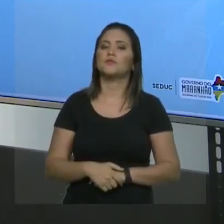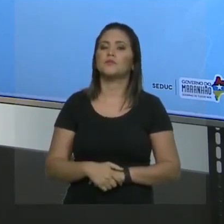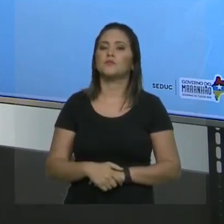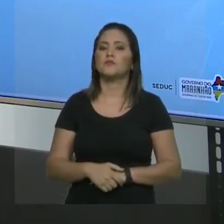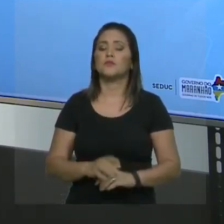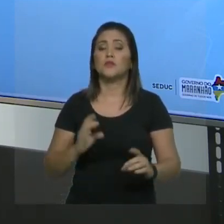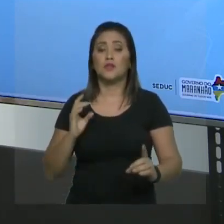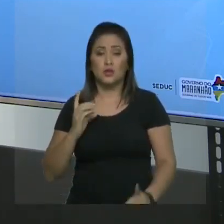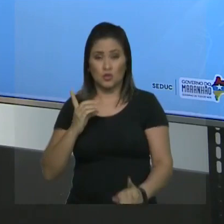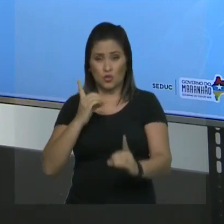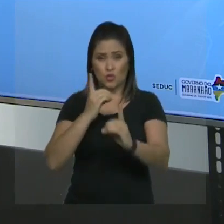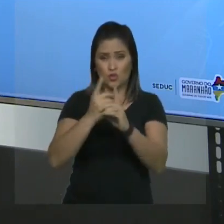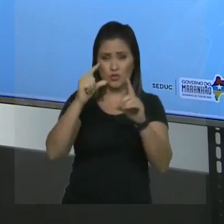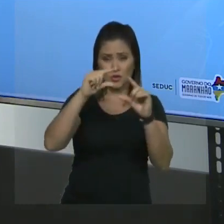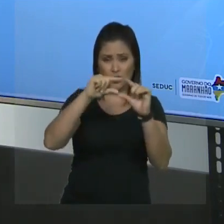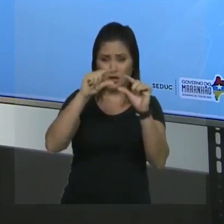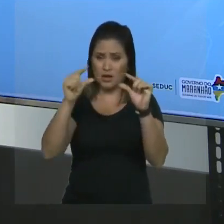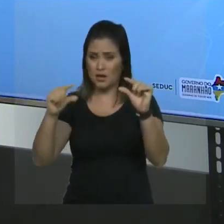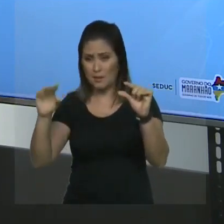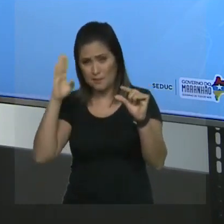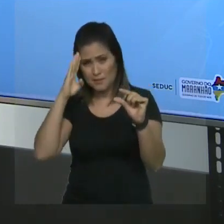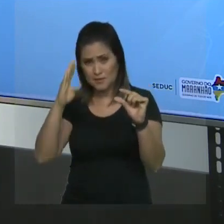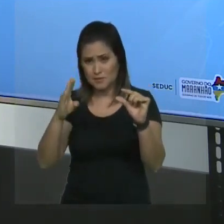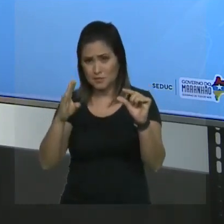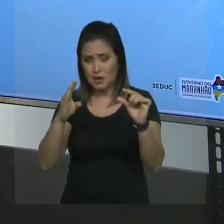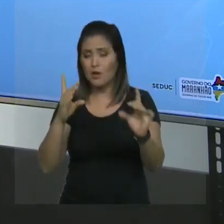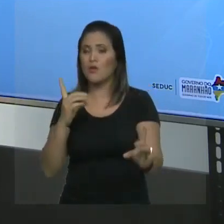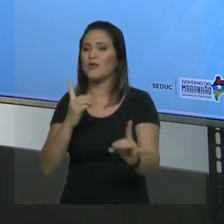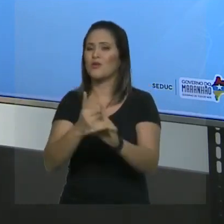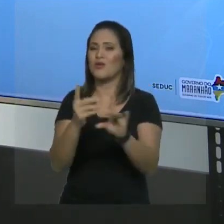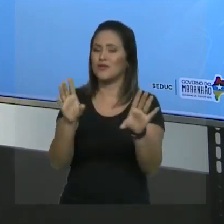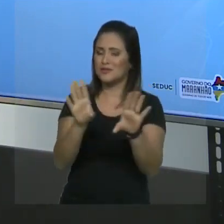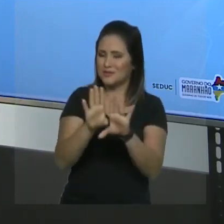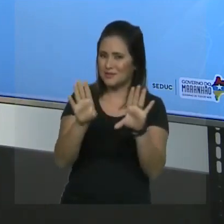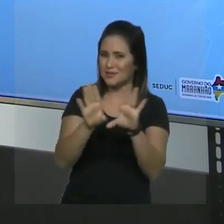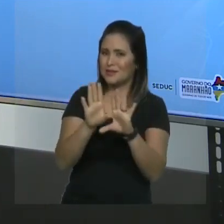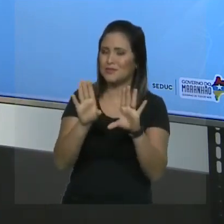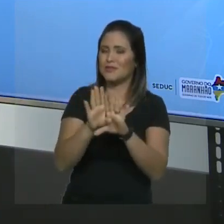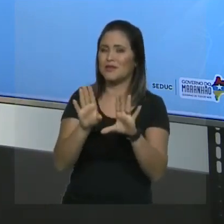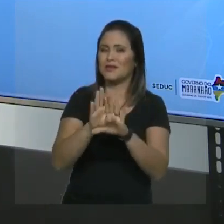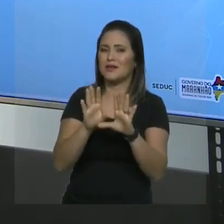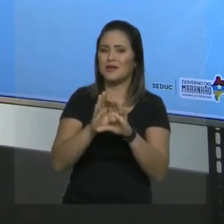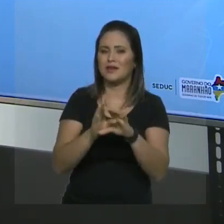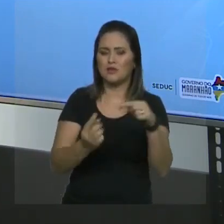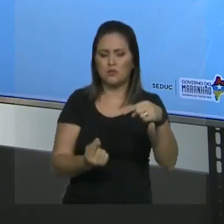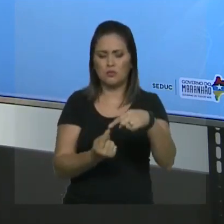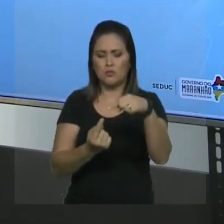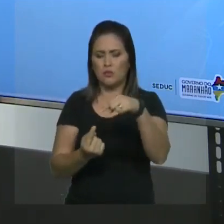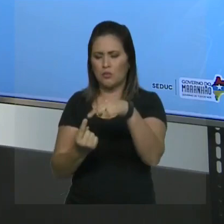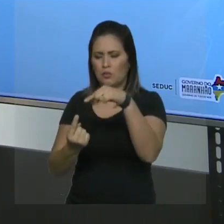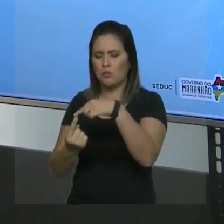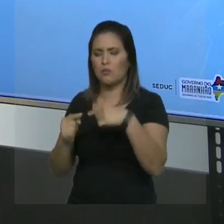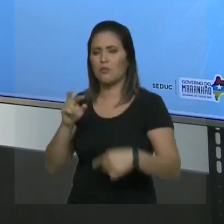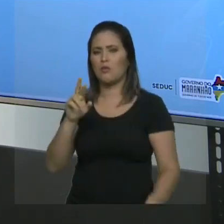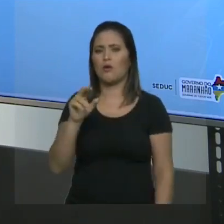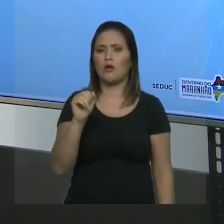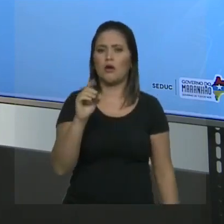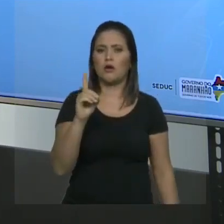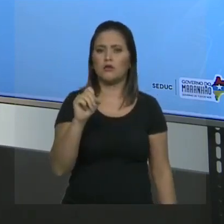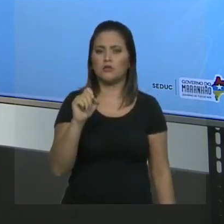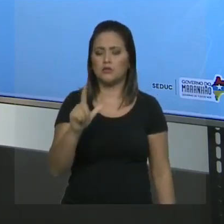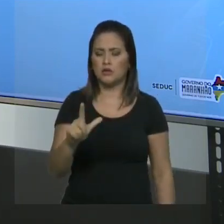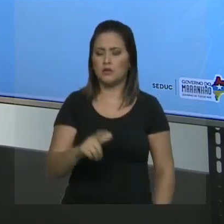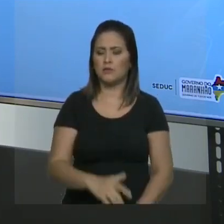você acha a cadeia principal, na mesma hora você localiza também, de forma implícita, os radicais ligados a ela. Ok?